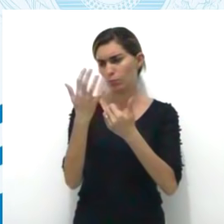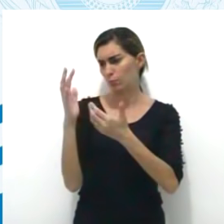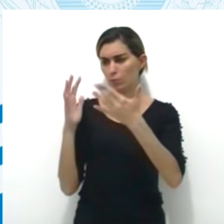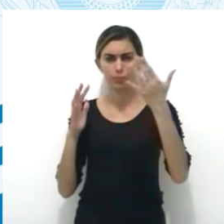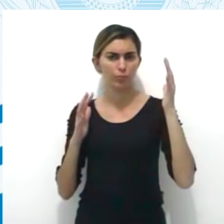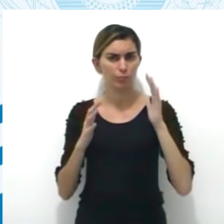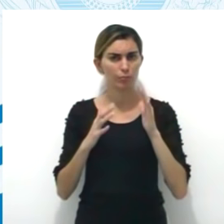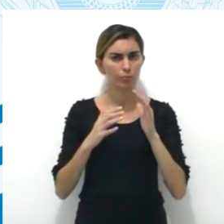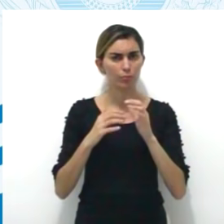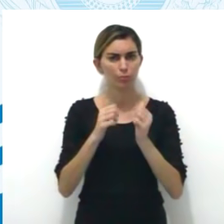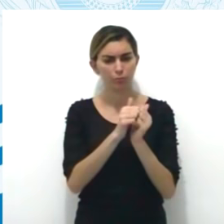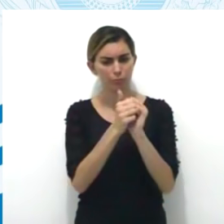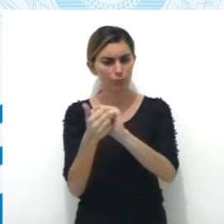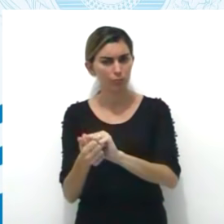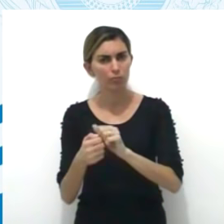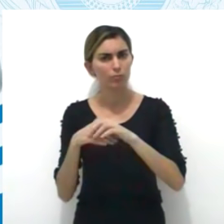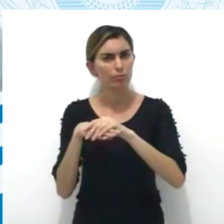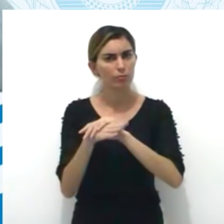meio ambiente